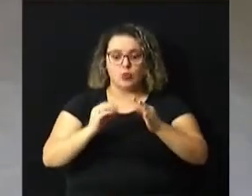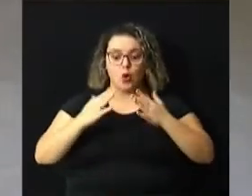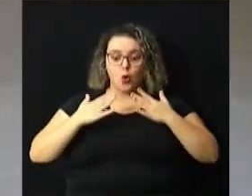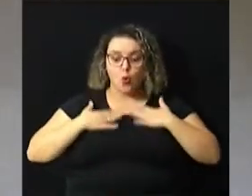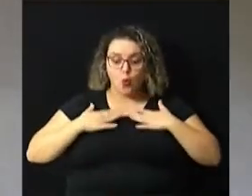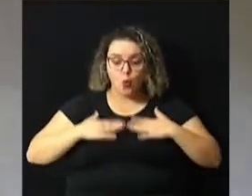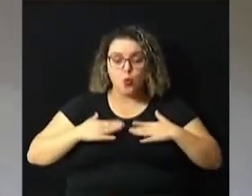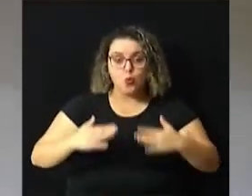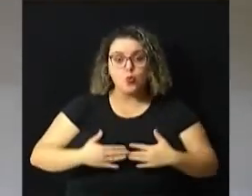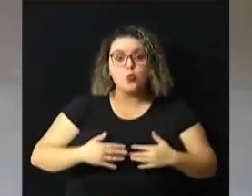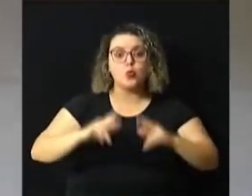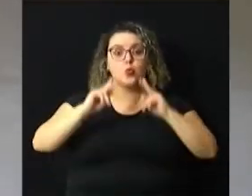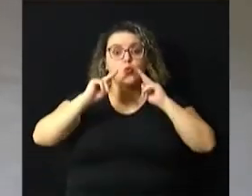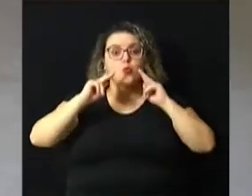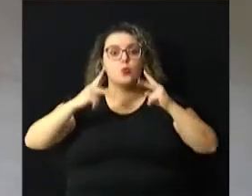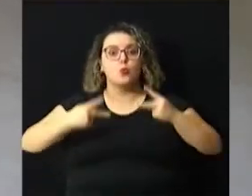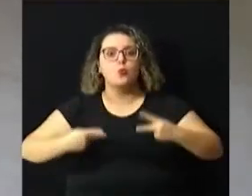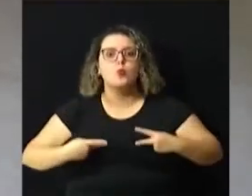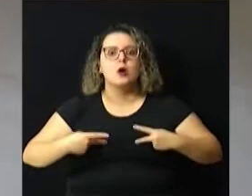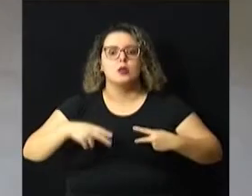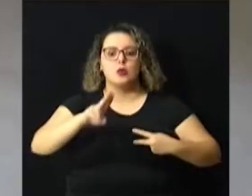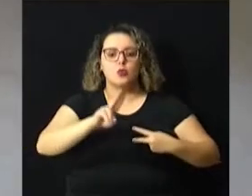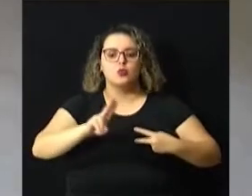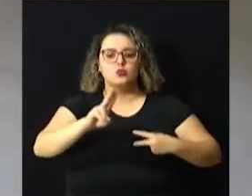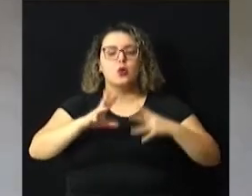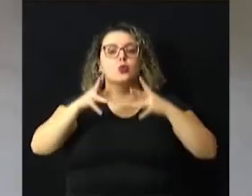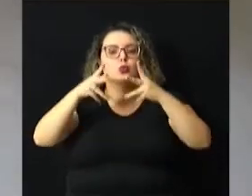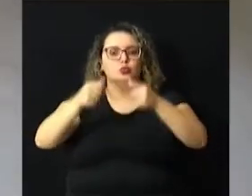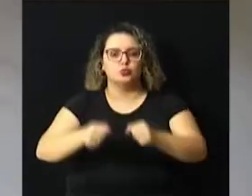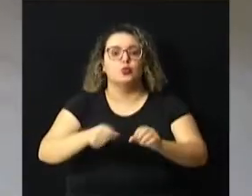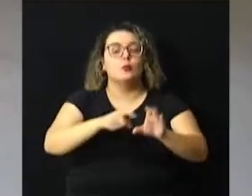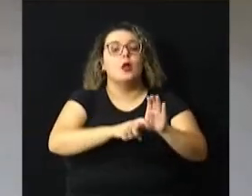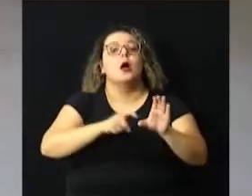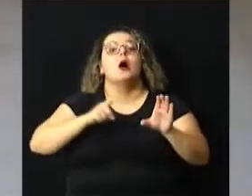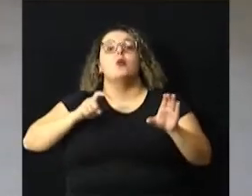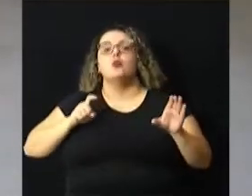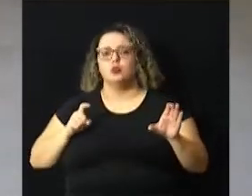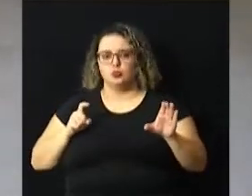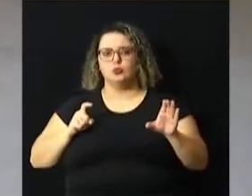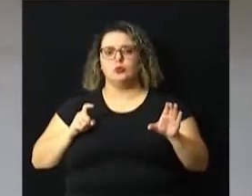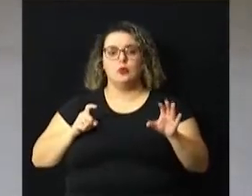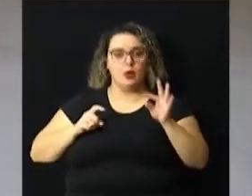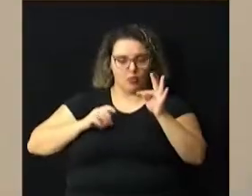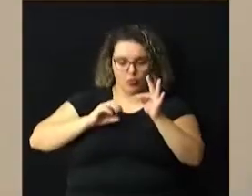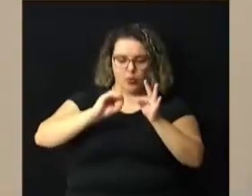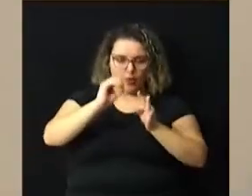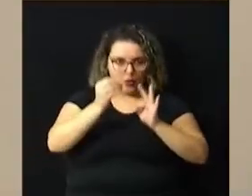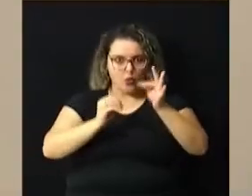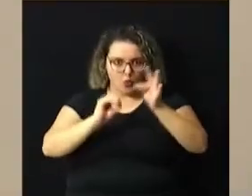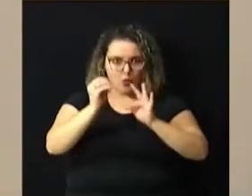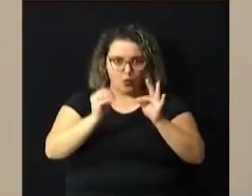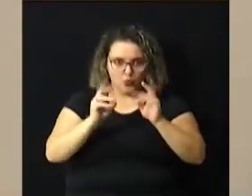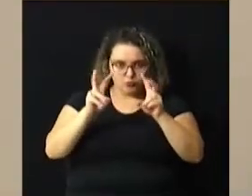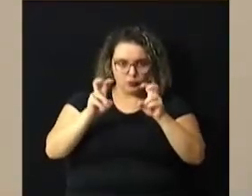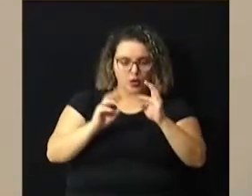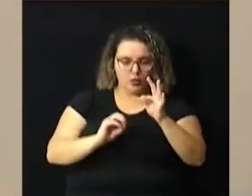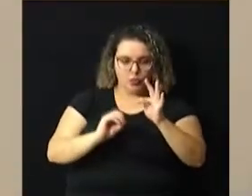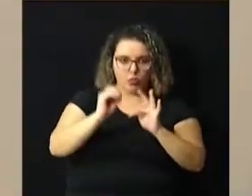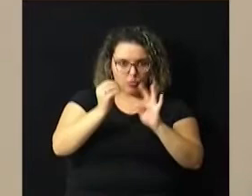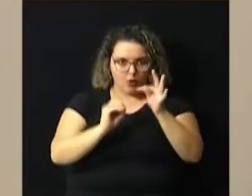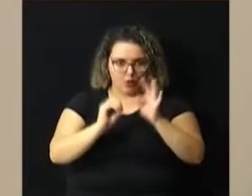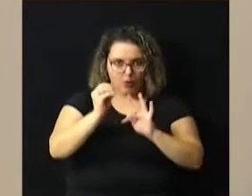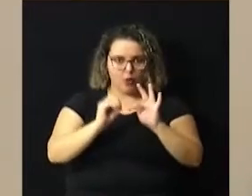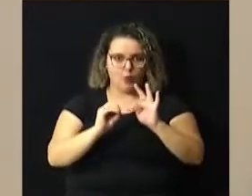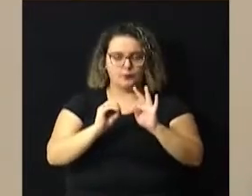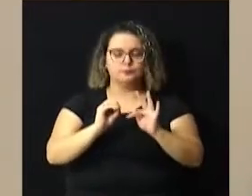né? Então, esse é o nosso domínio, nossa autonomia. Então, a TO, né, vou usar o termo reduzido, mas a